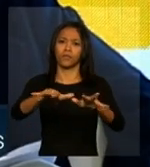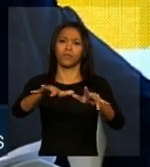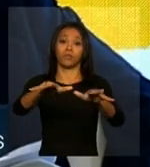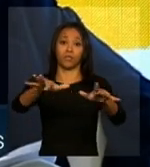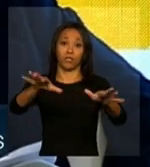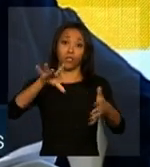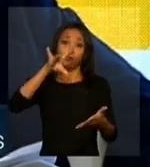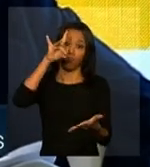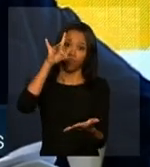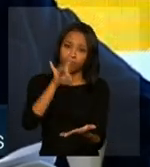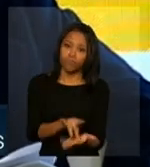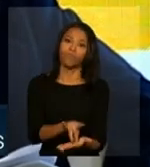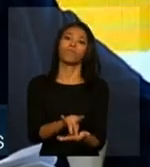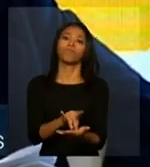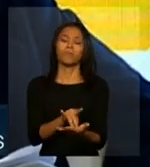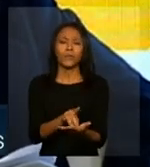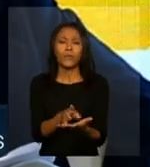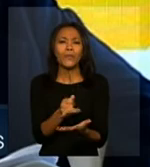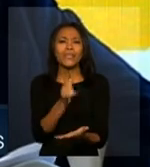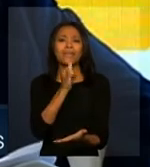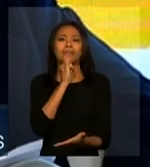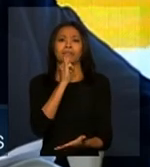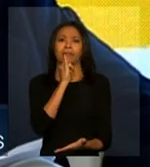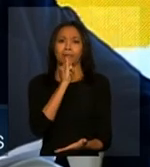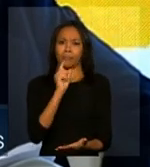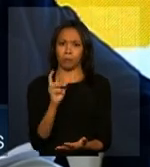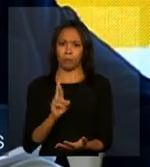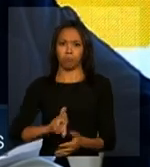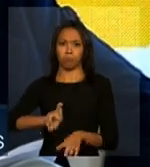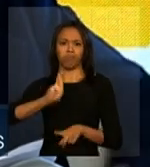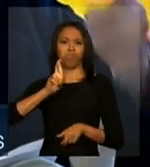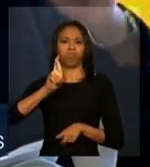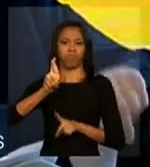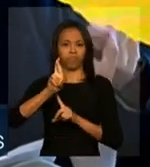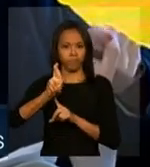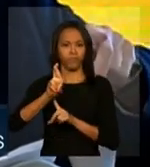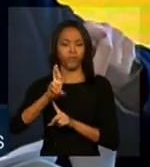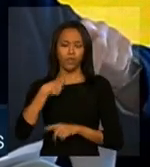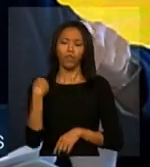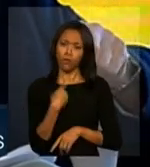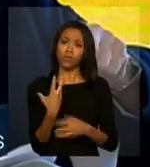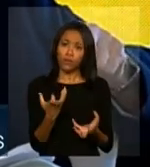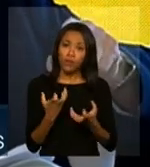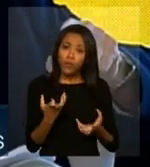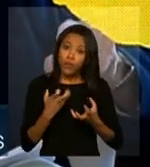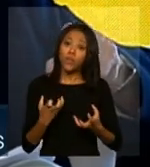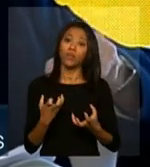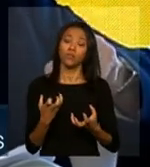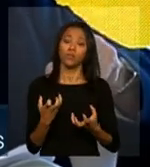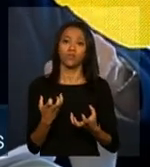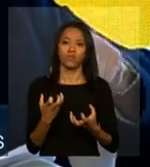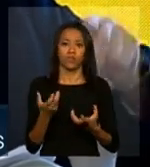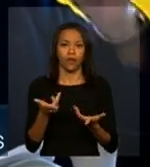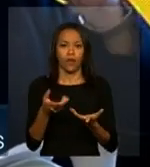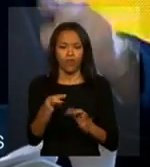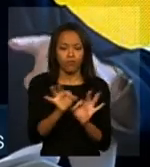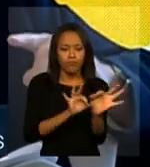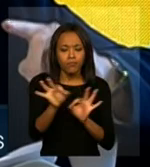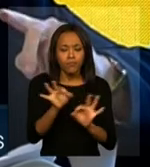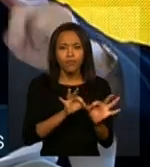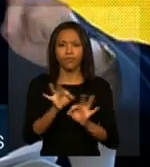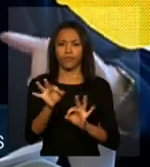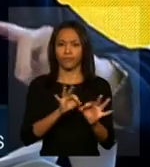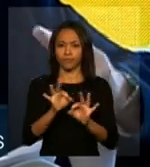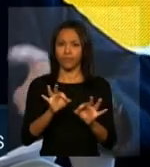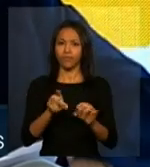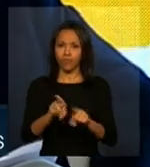um programa exemplar dentro daquilo que queríamos realizar para a segurança alimentar e nutricional e